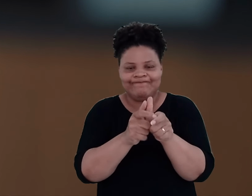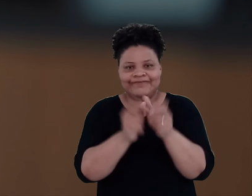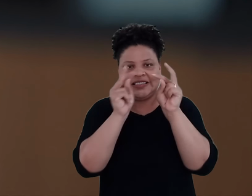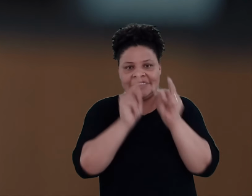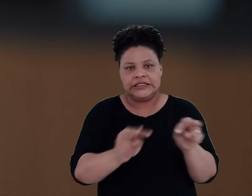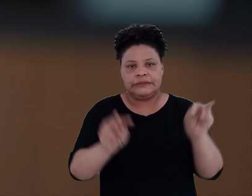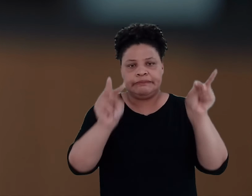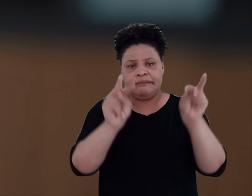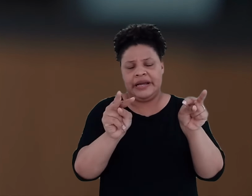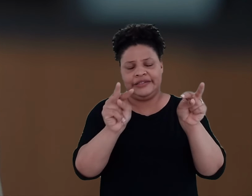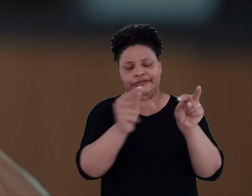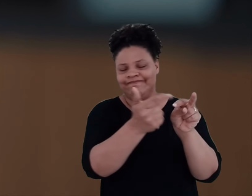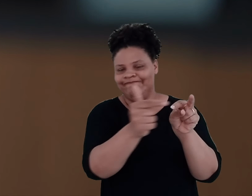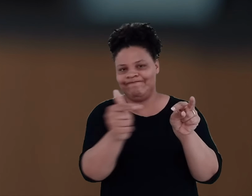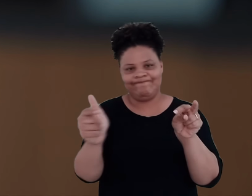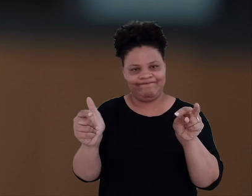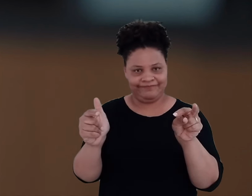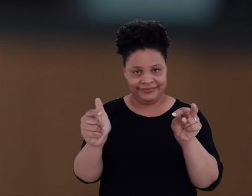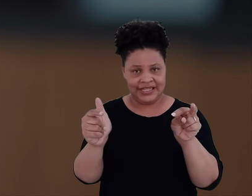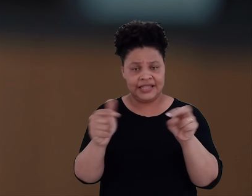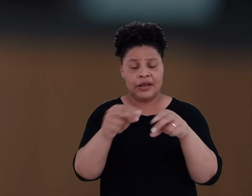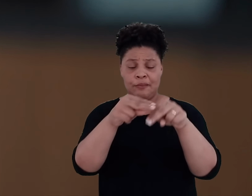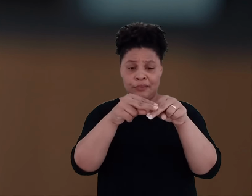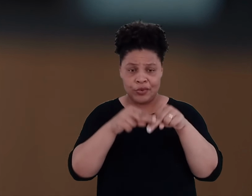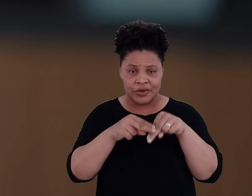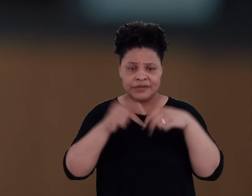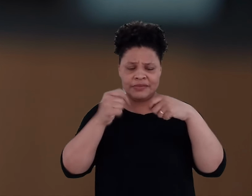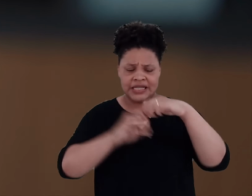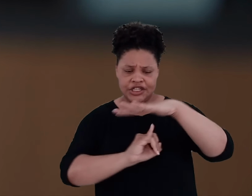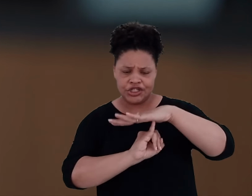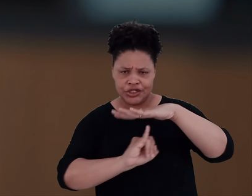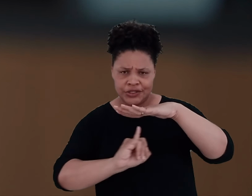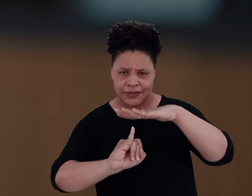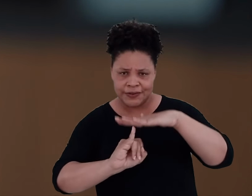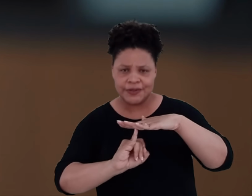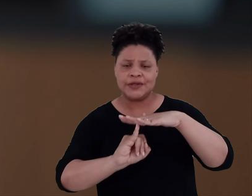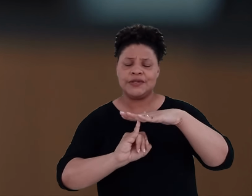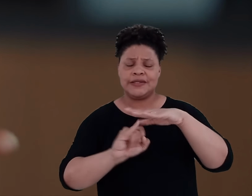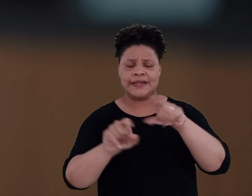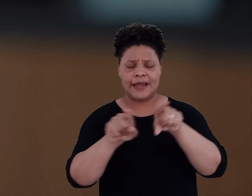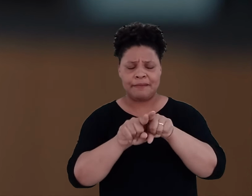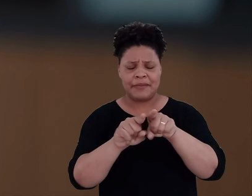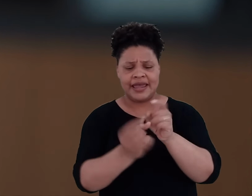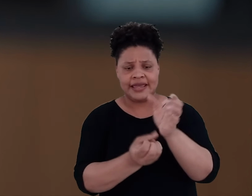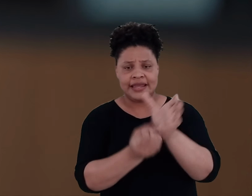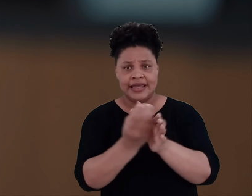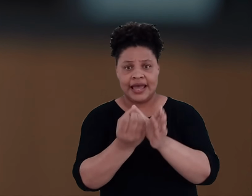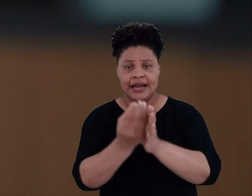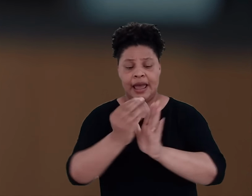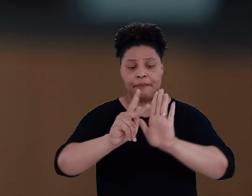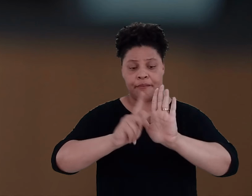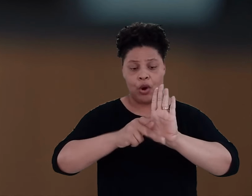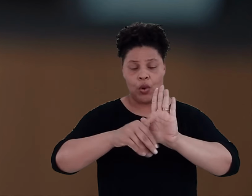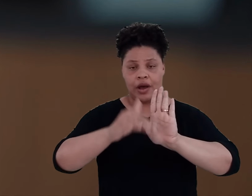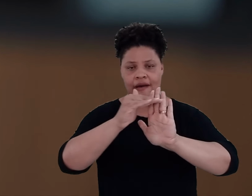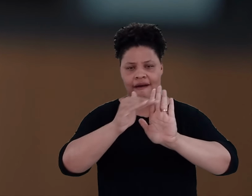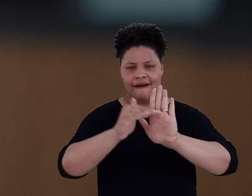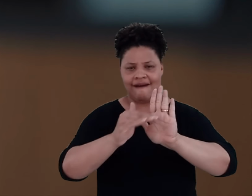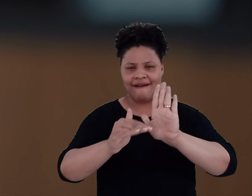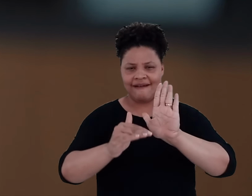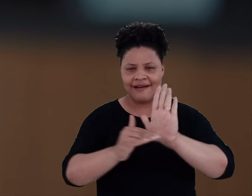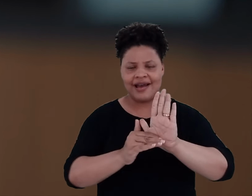visibilidade. Precisamos que entidades e órgãos interessados na superação do racismo criem programas de investimento de longo